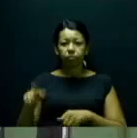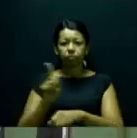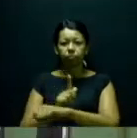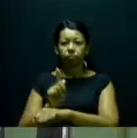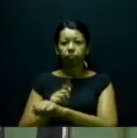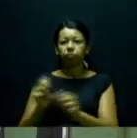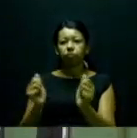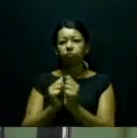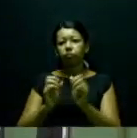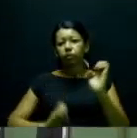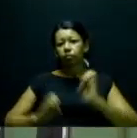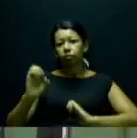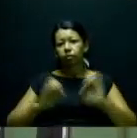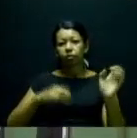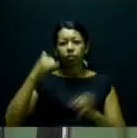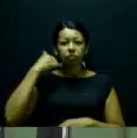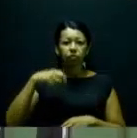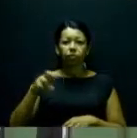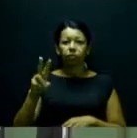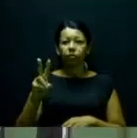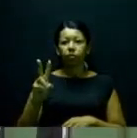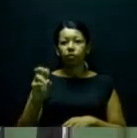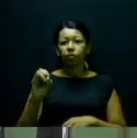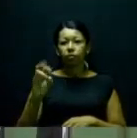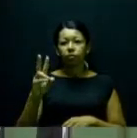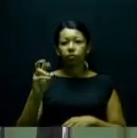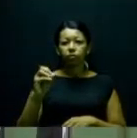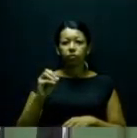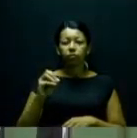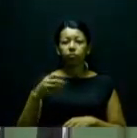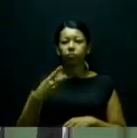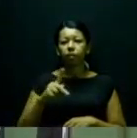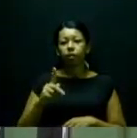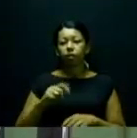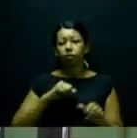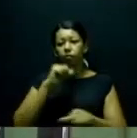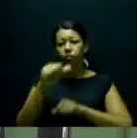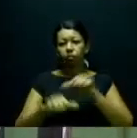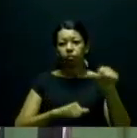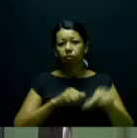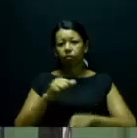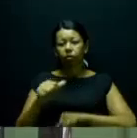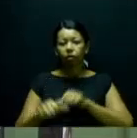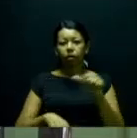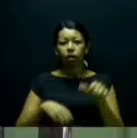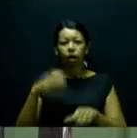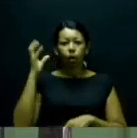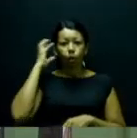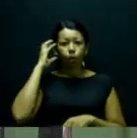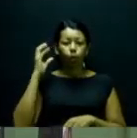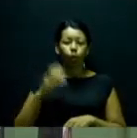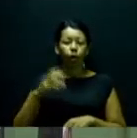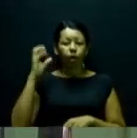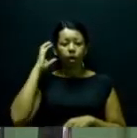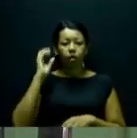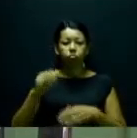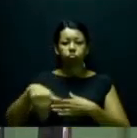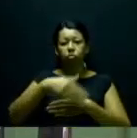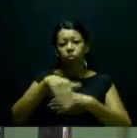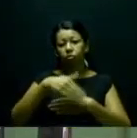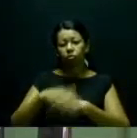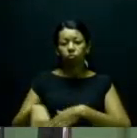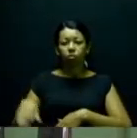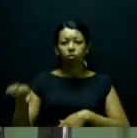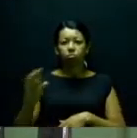junto à empresa de telefonia Vivo para substituir a localização de Orelhão na Avenida 9 de Abril, no centro.